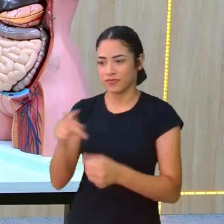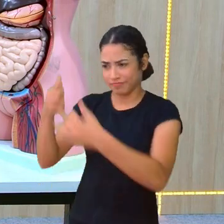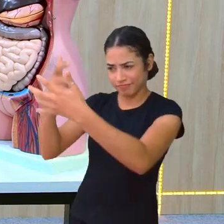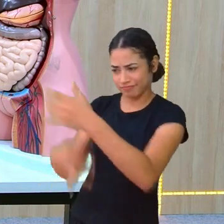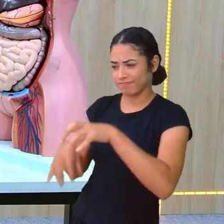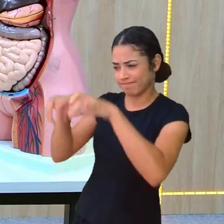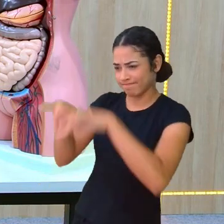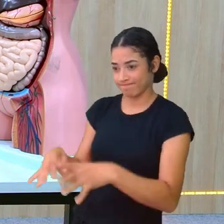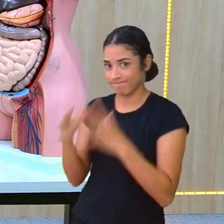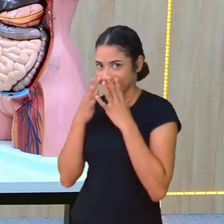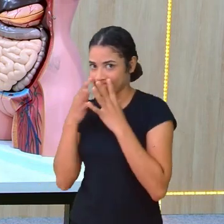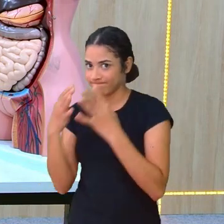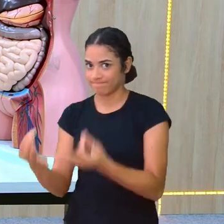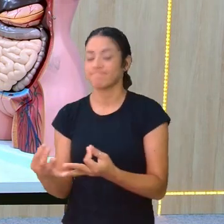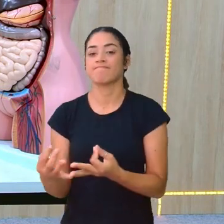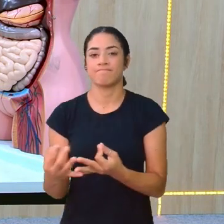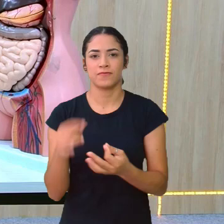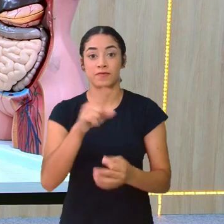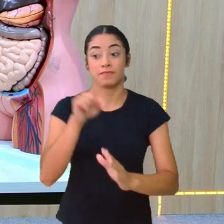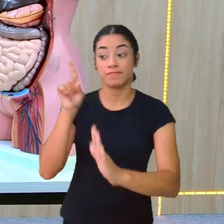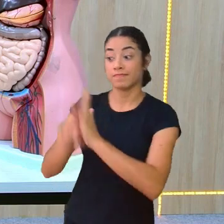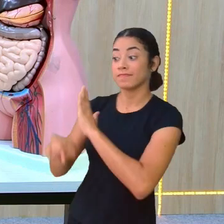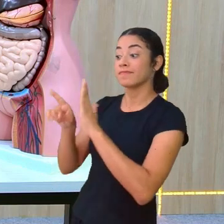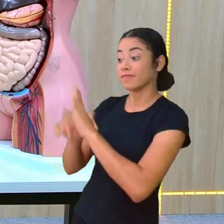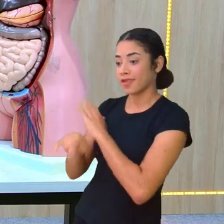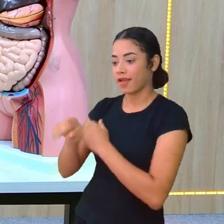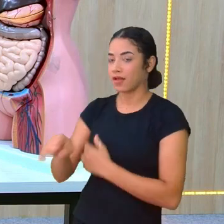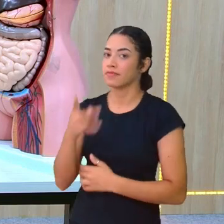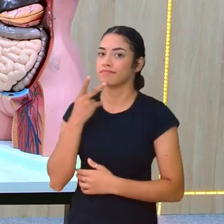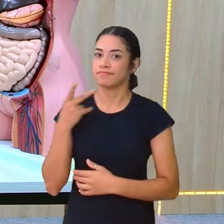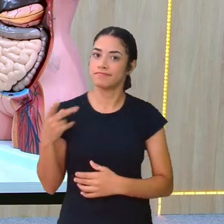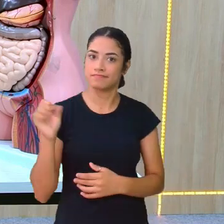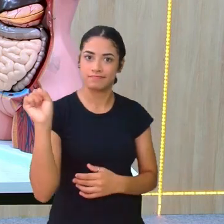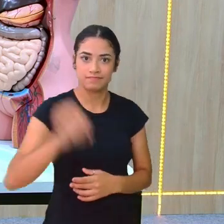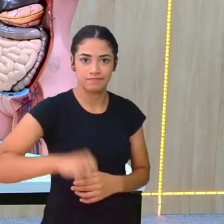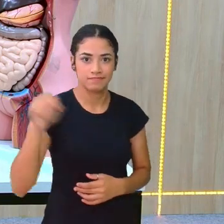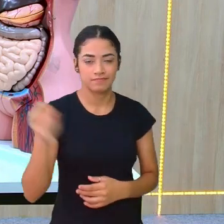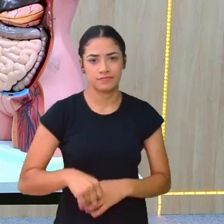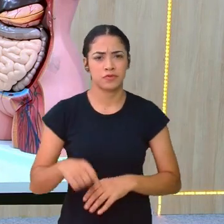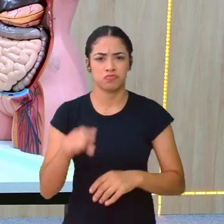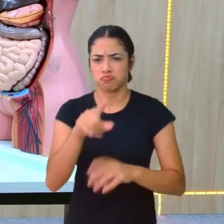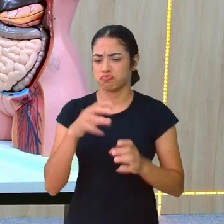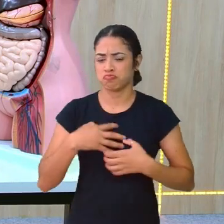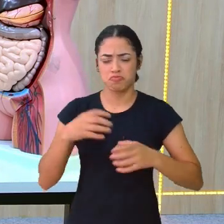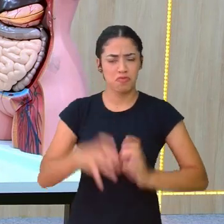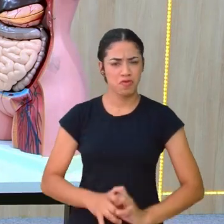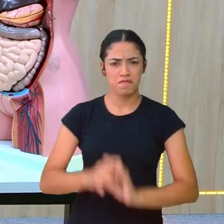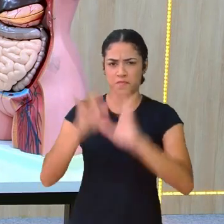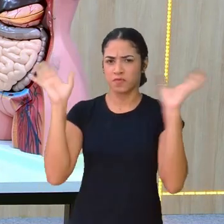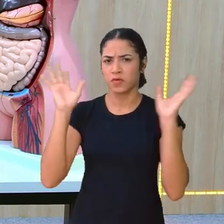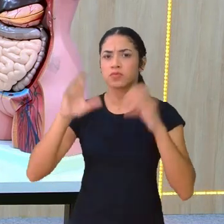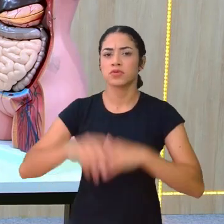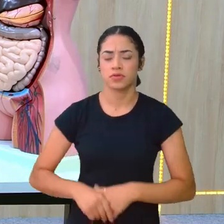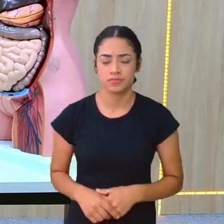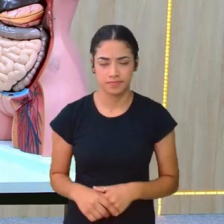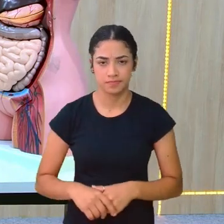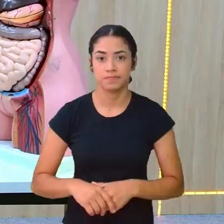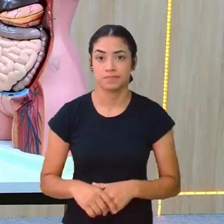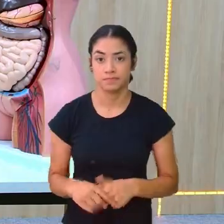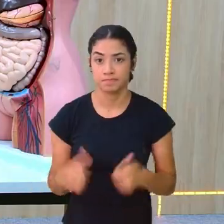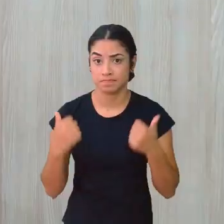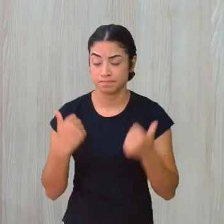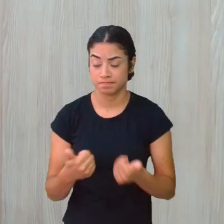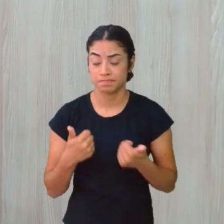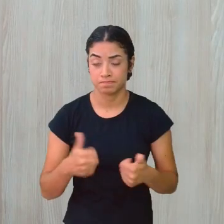chat, coloca os questionamentos que ela vai chamar. Na hora que você ficar à vontade, pode chamar, Adriana, para a gente poder conversar.